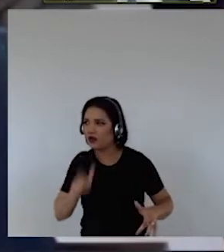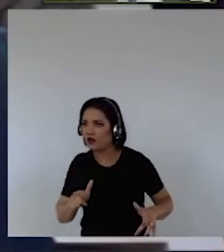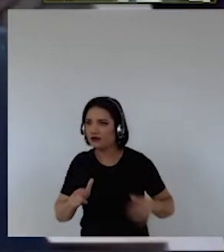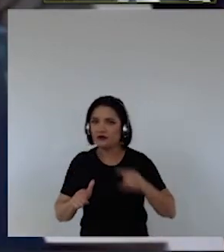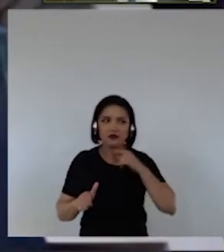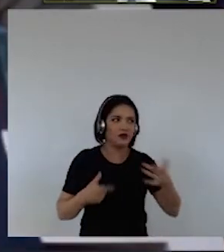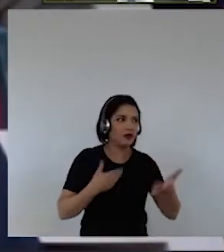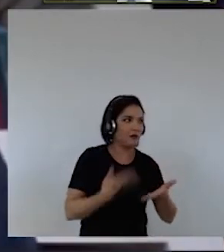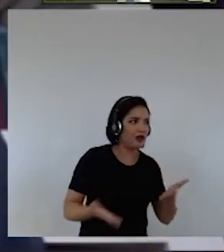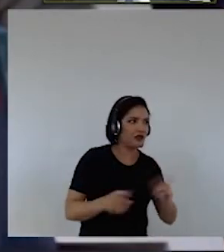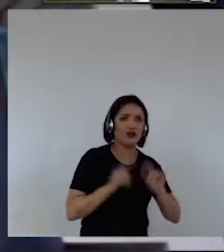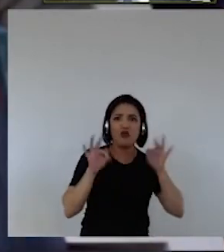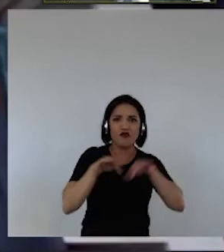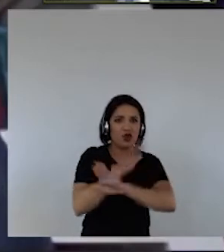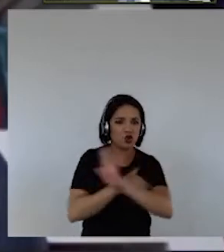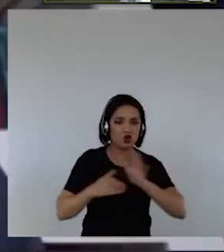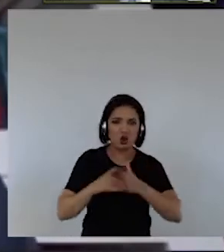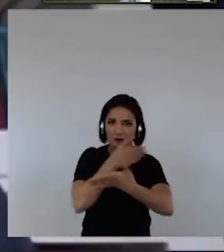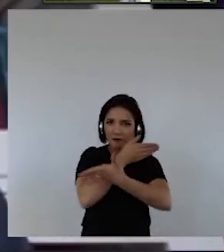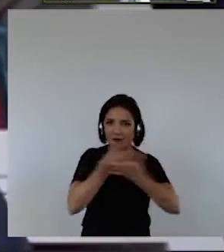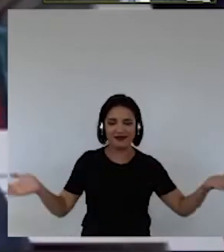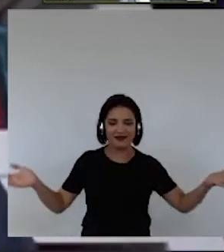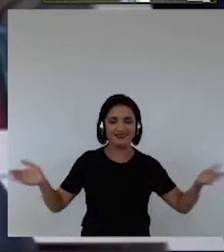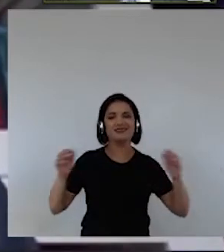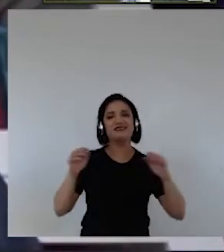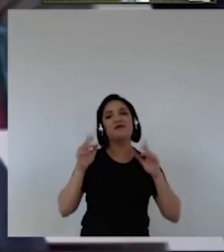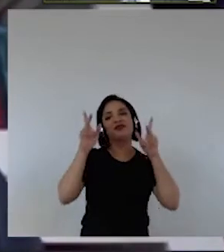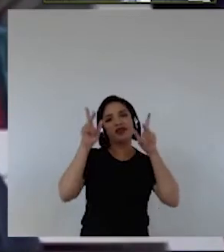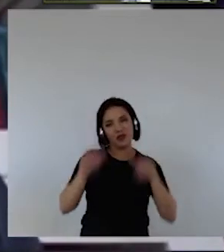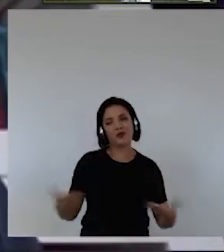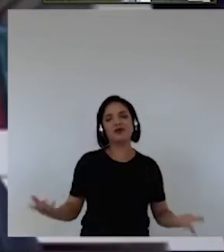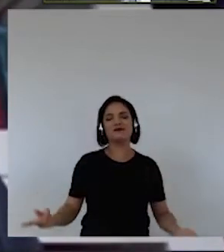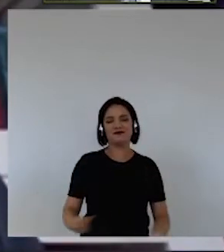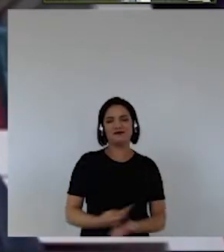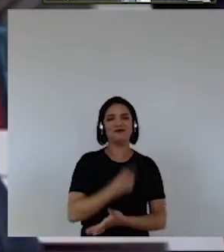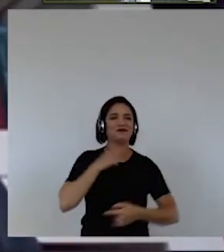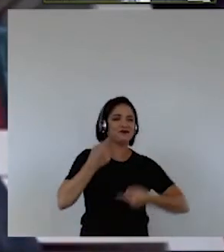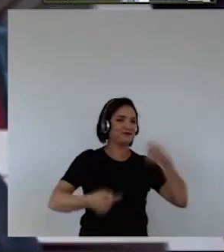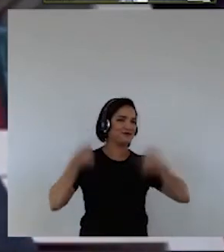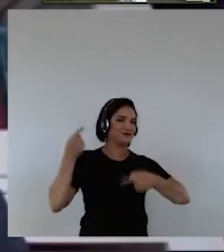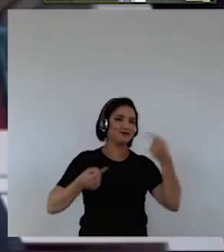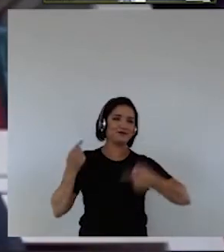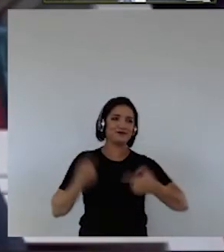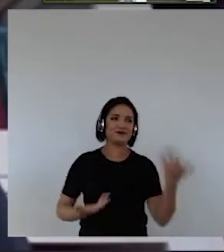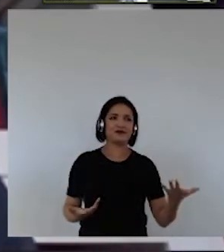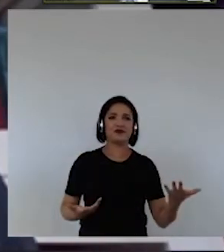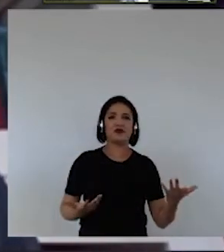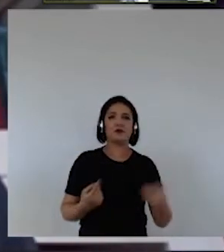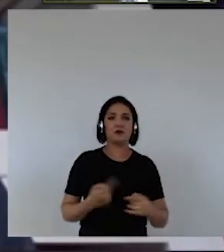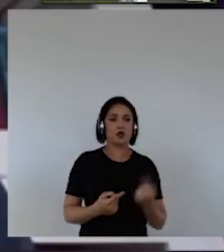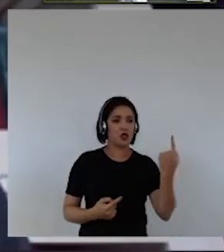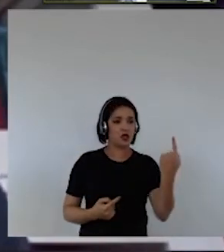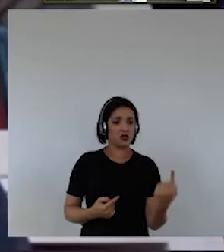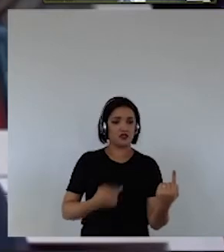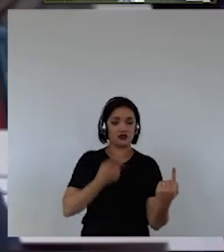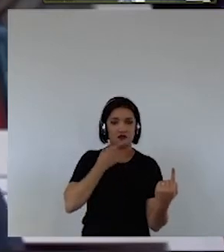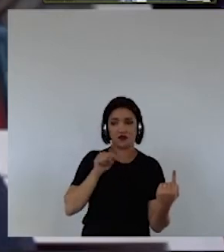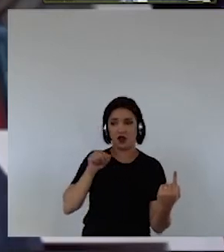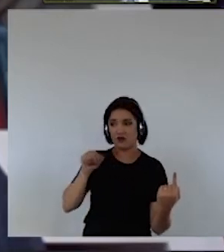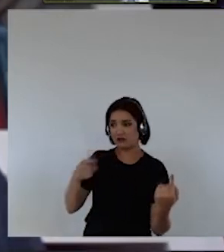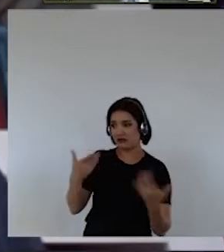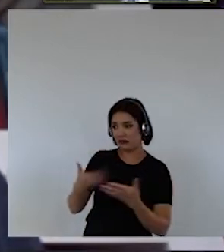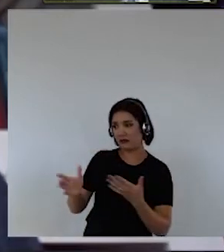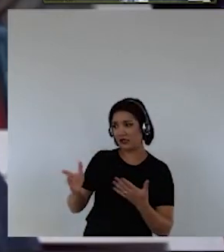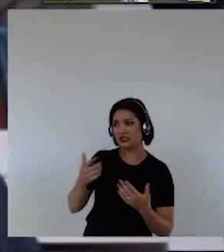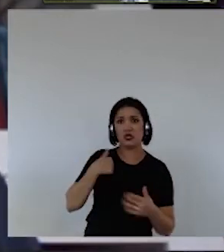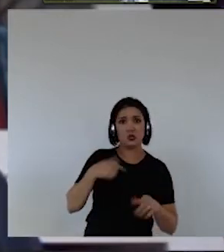aqui nessa crise, infelizmente, todos perdem, então tem muita discussão sobre isso, quer dizer, outra parte dizendo, olha, você pode estar perdendo,